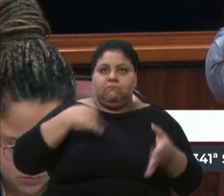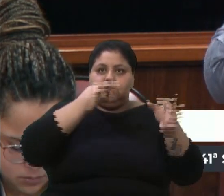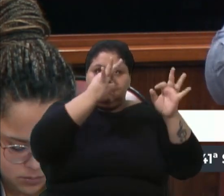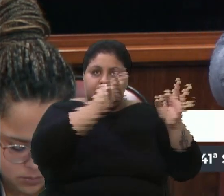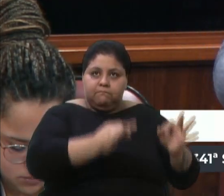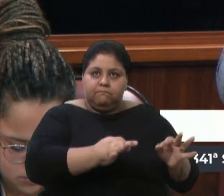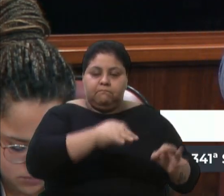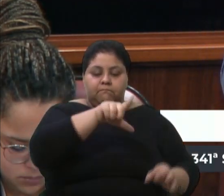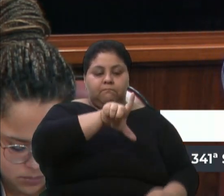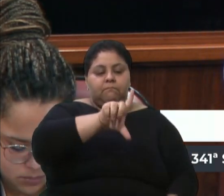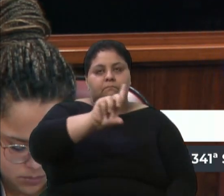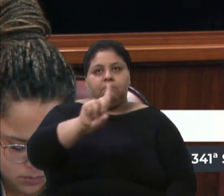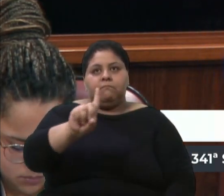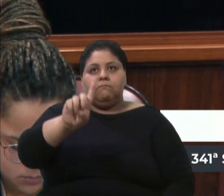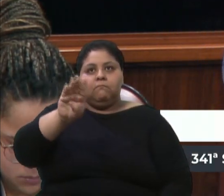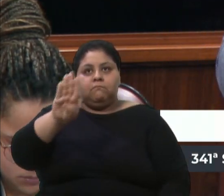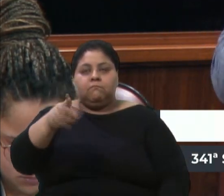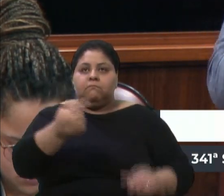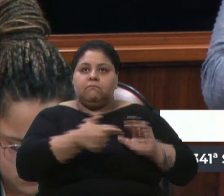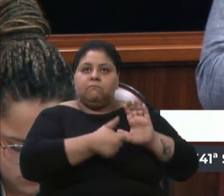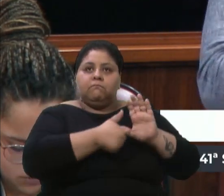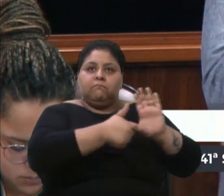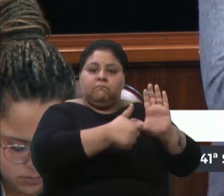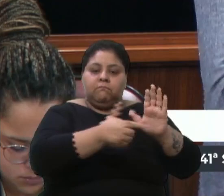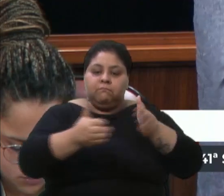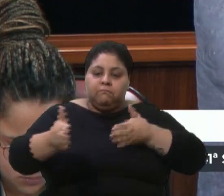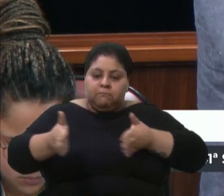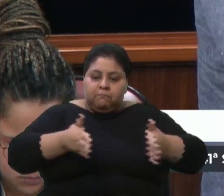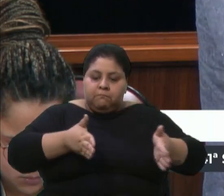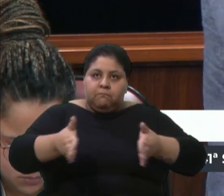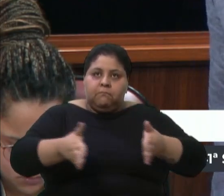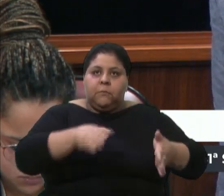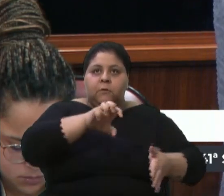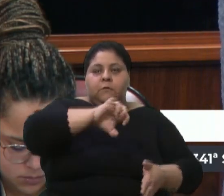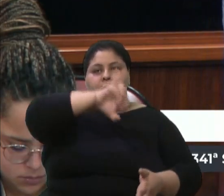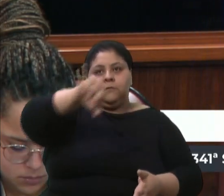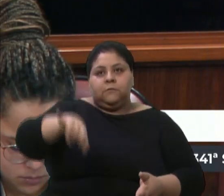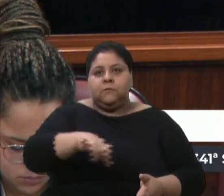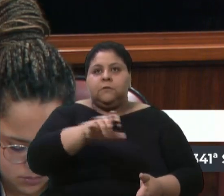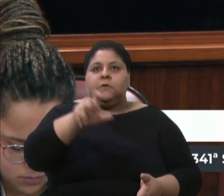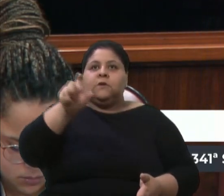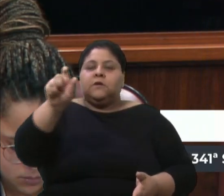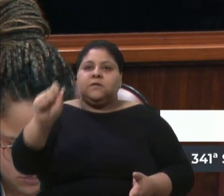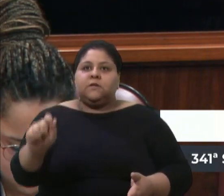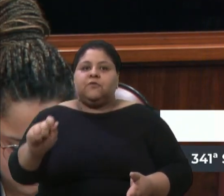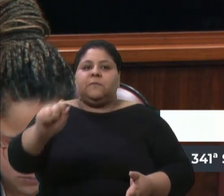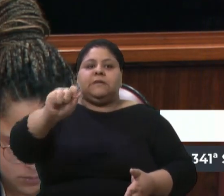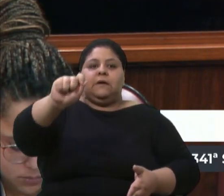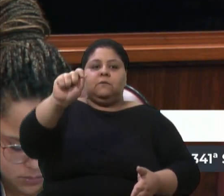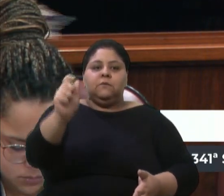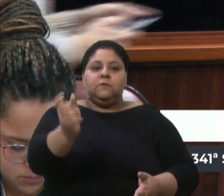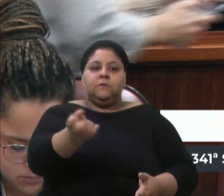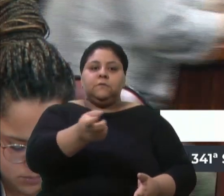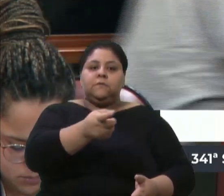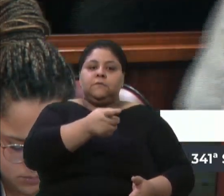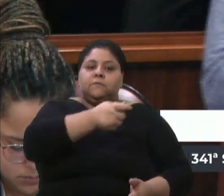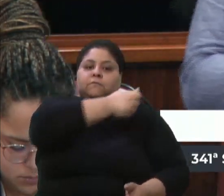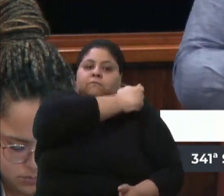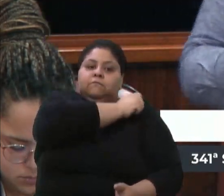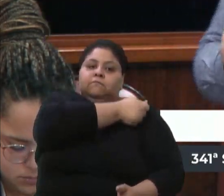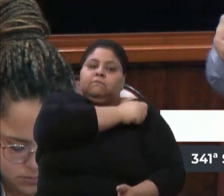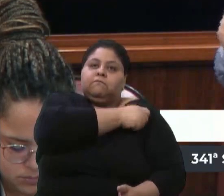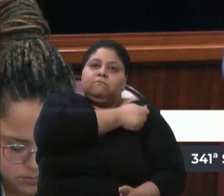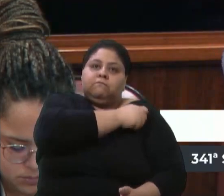LDB estabelece que o acesso à modalidade EJA para o ensino fundamental é a partir dos 16 anos e para o